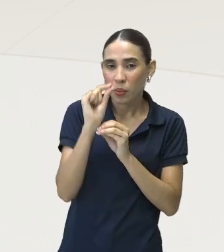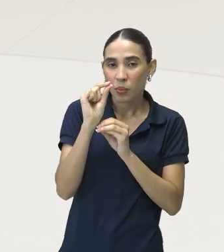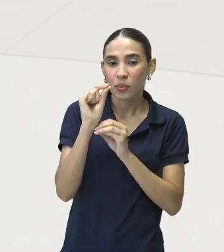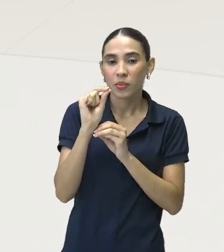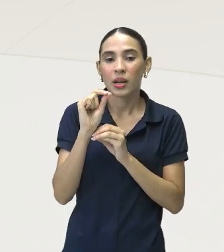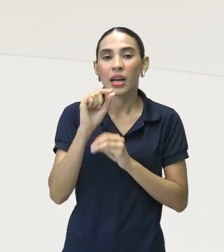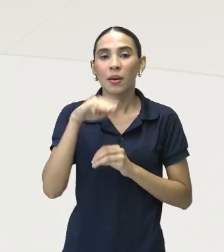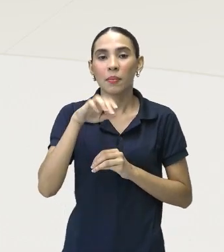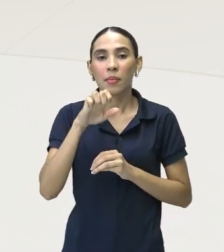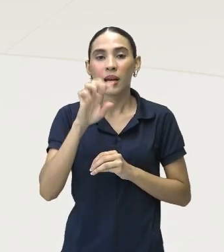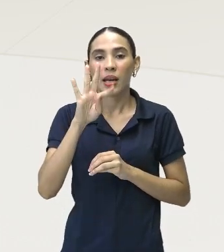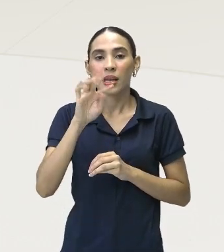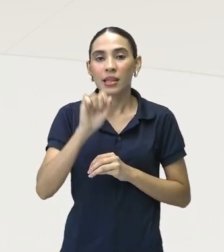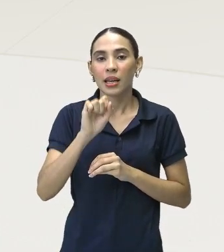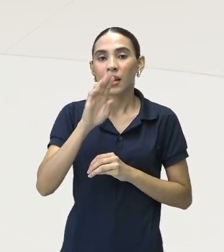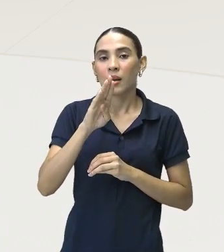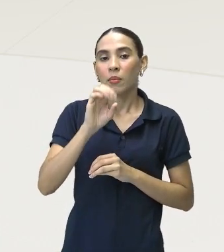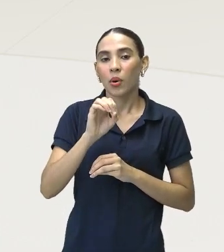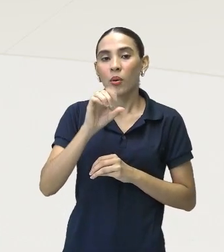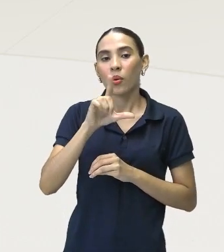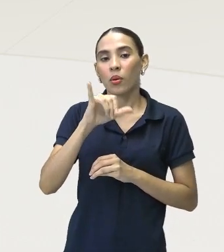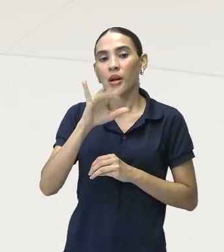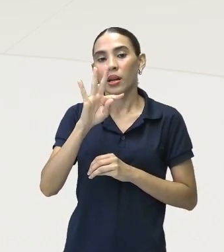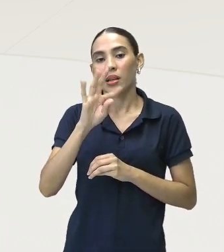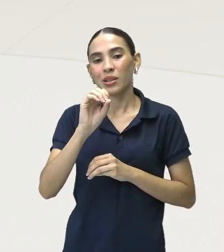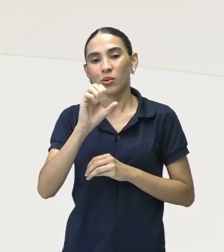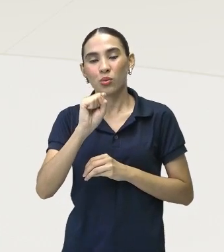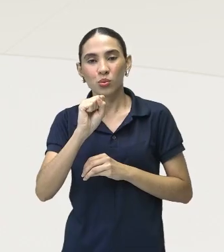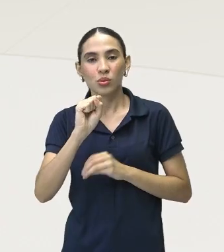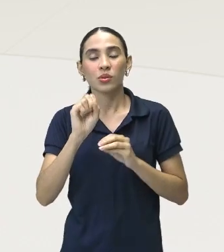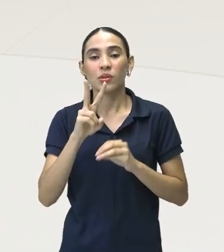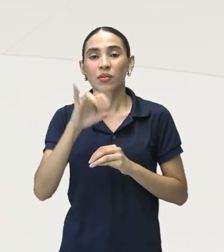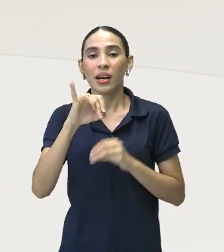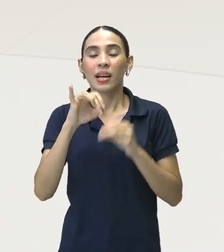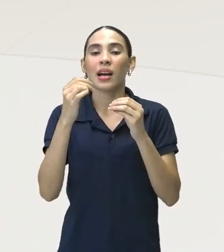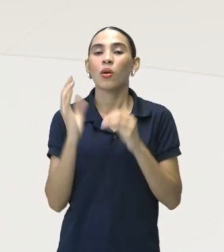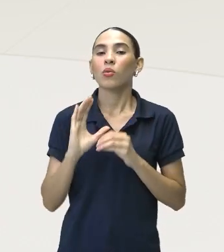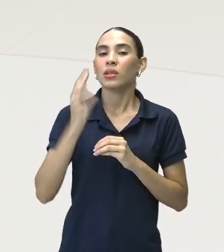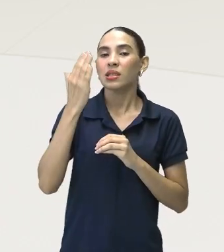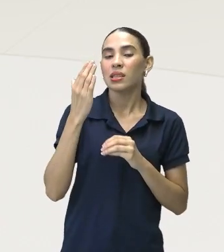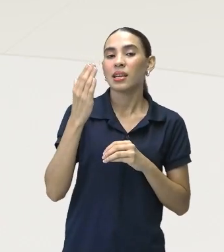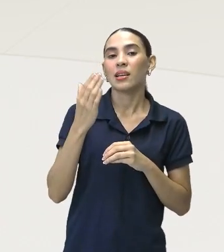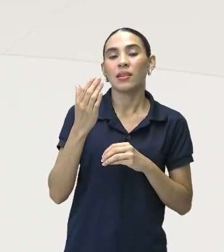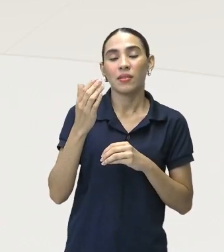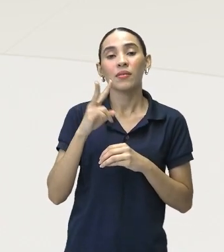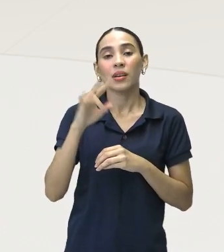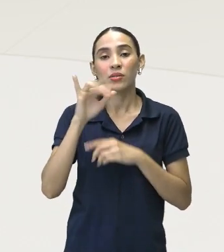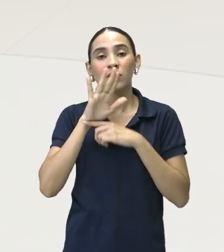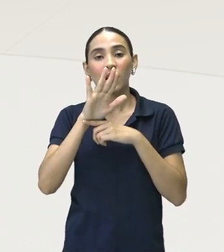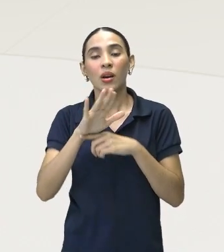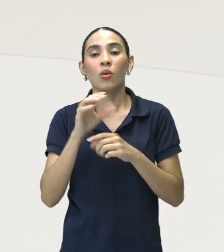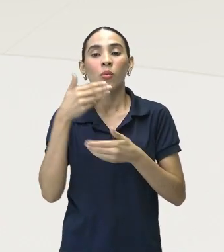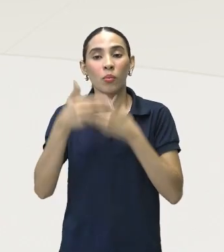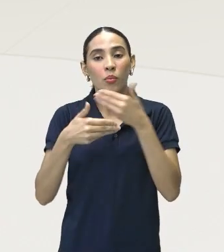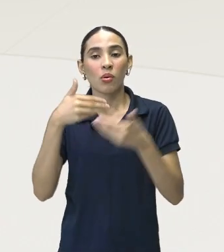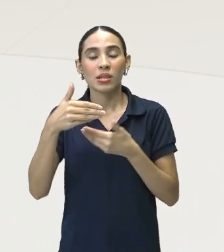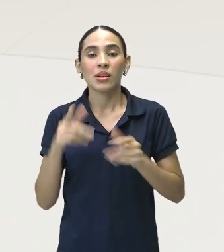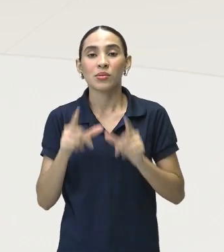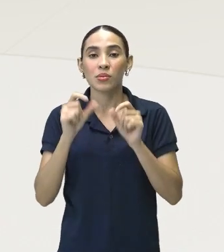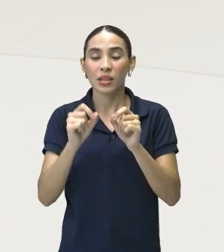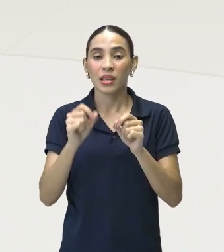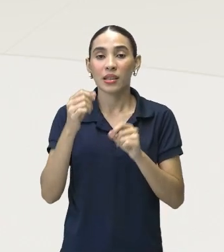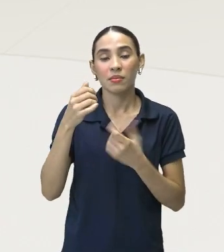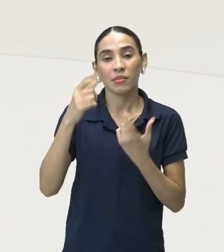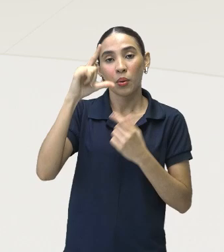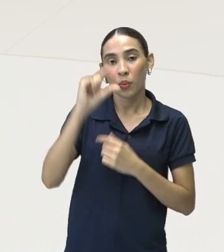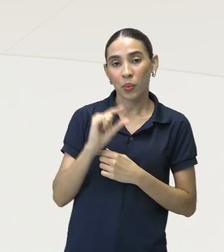de metabólitos, né? E essa quebra vai ocorrer justamente para ajudar no processo de